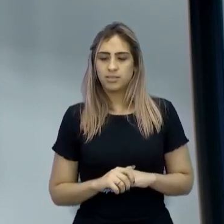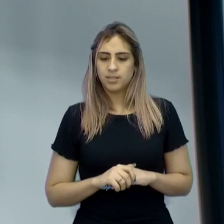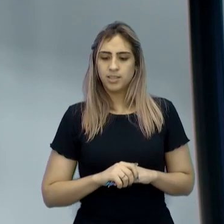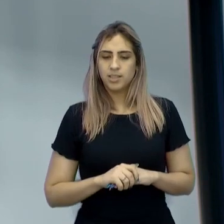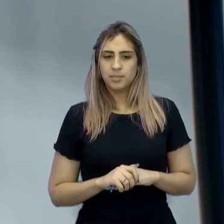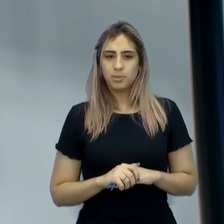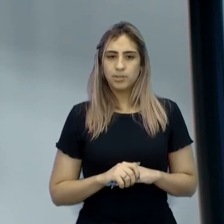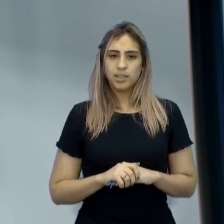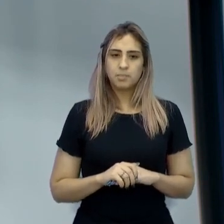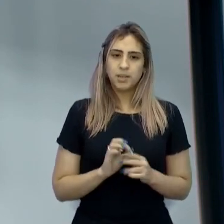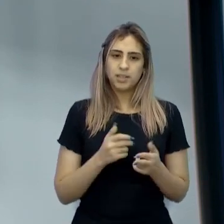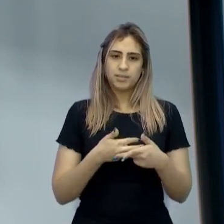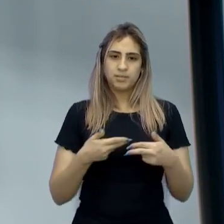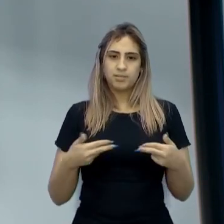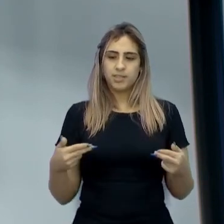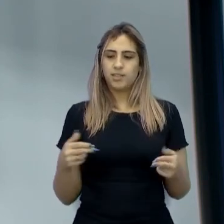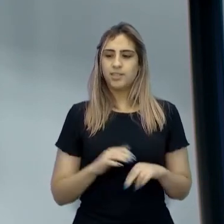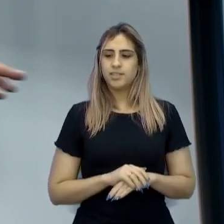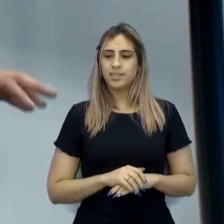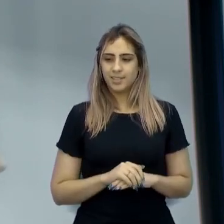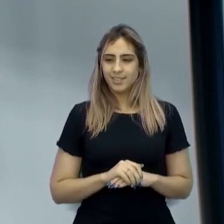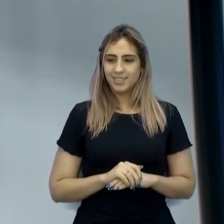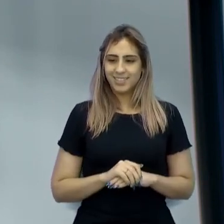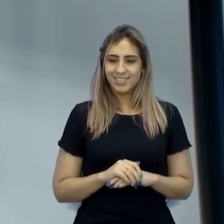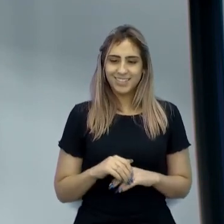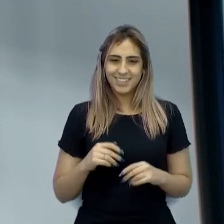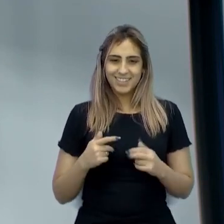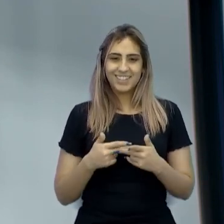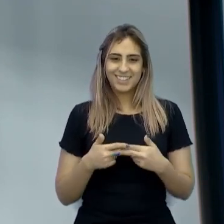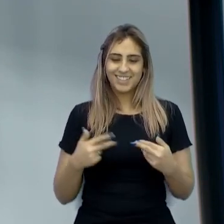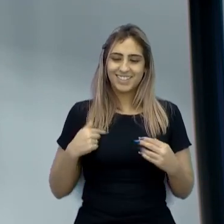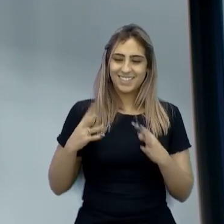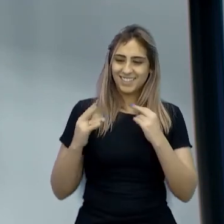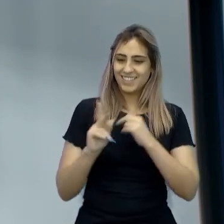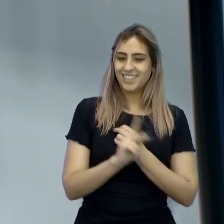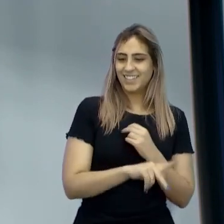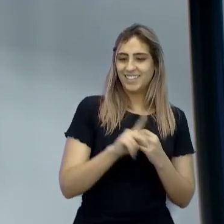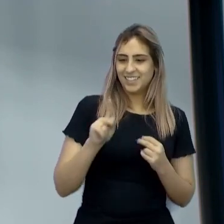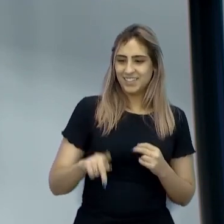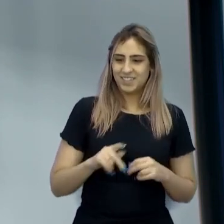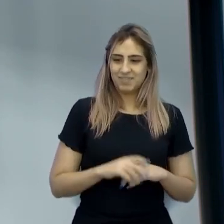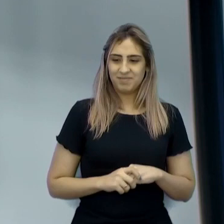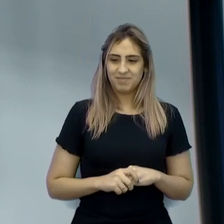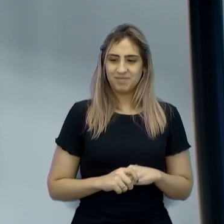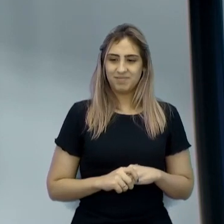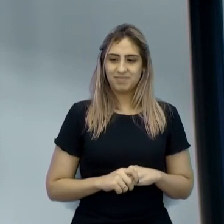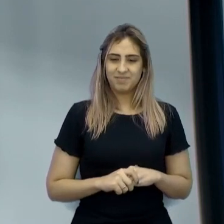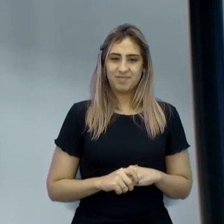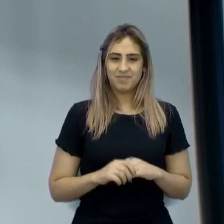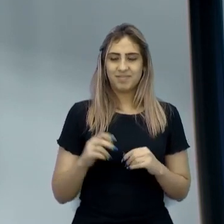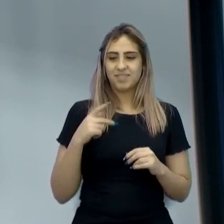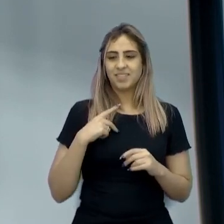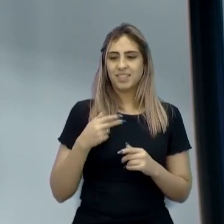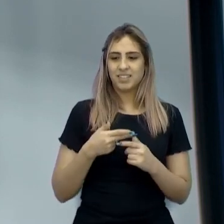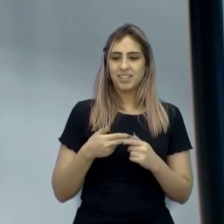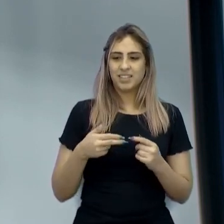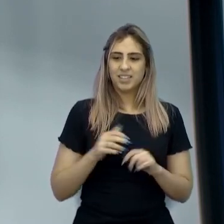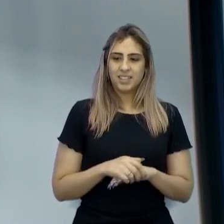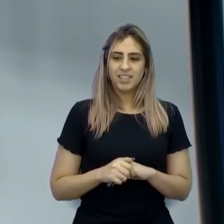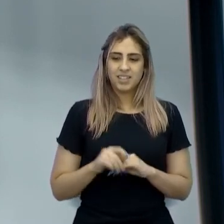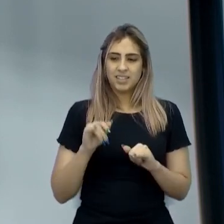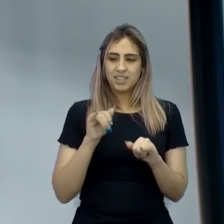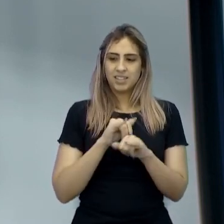aí de São Paulo. Poxa, mas essa notícia não me serve, professor. Então, o que você faz? Você pega a outra